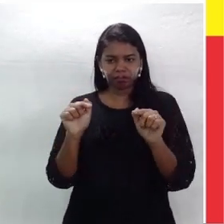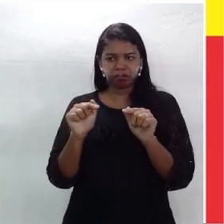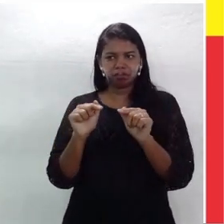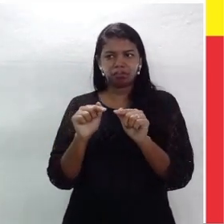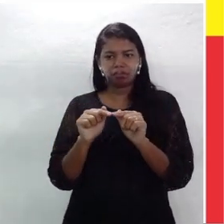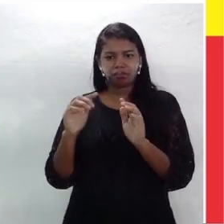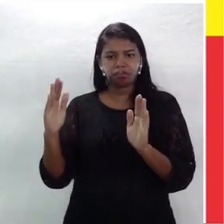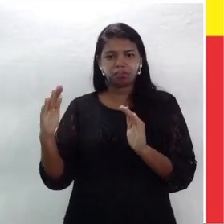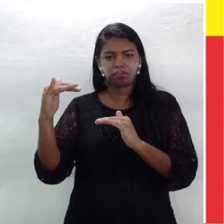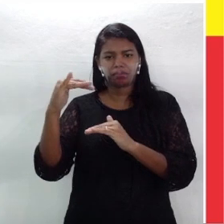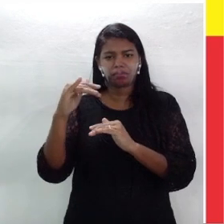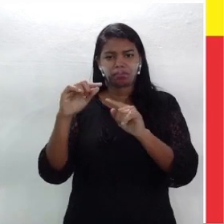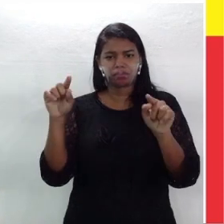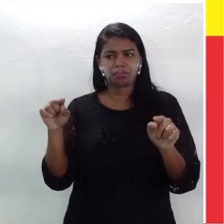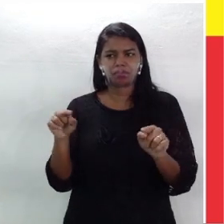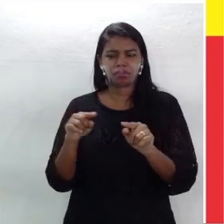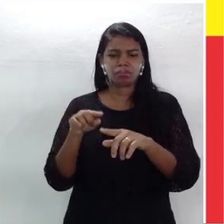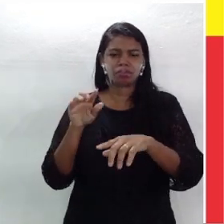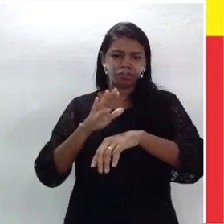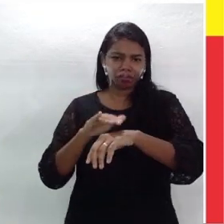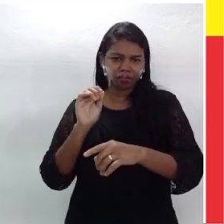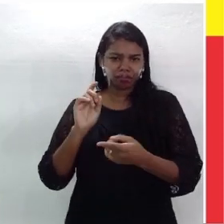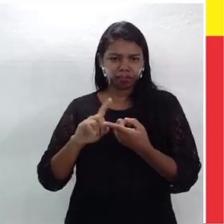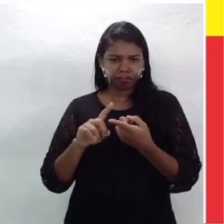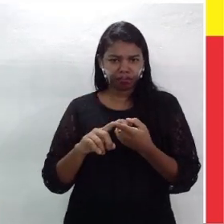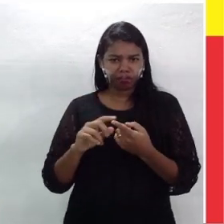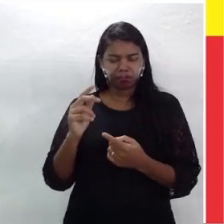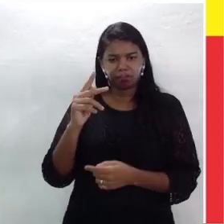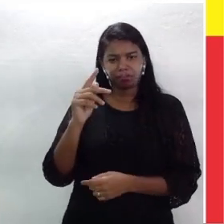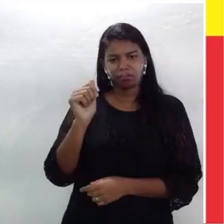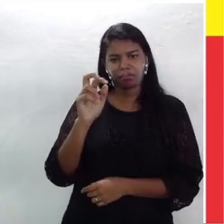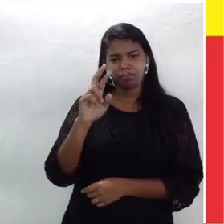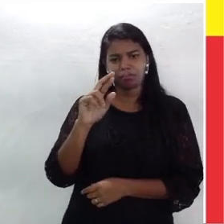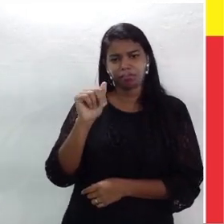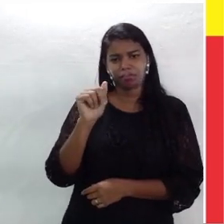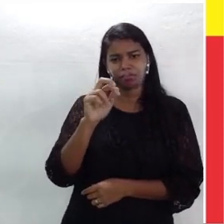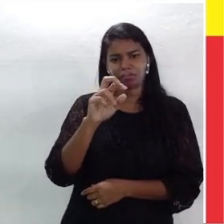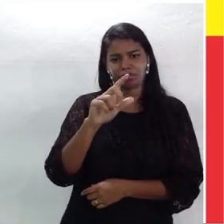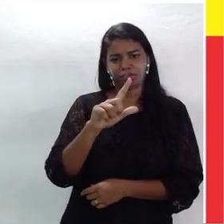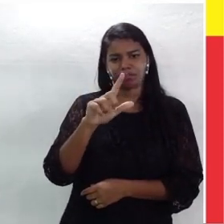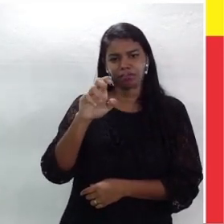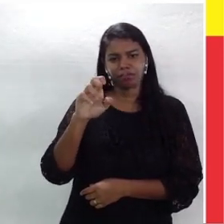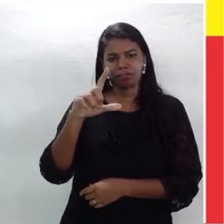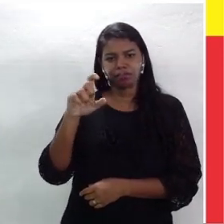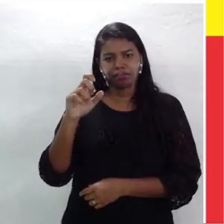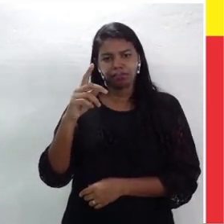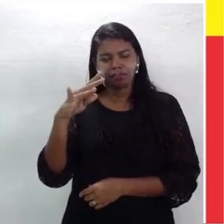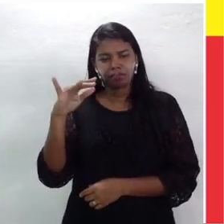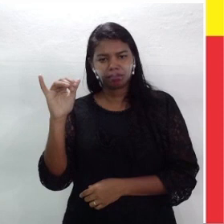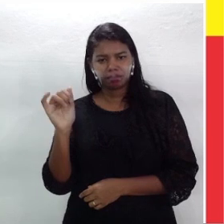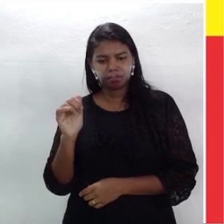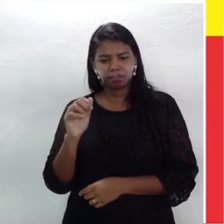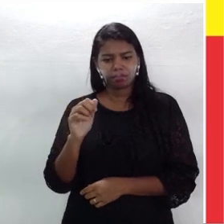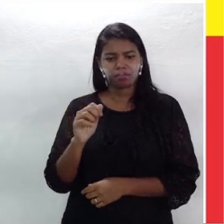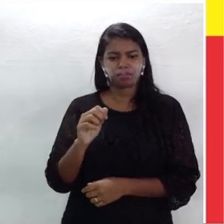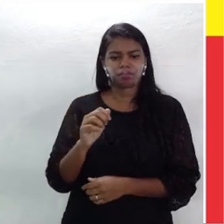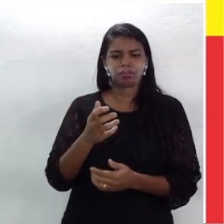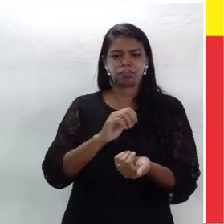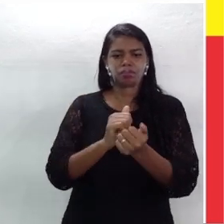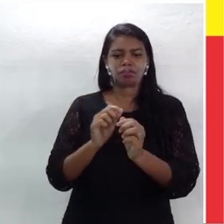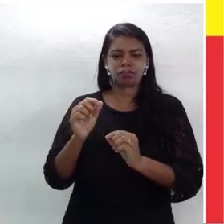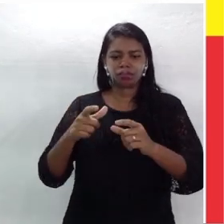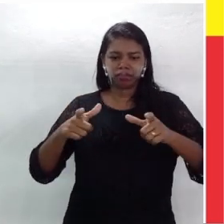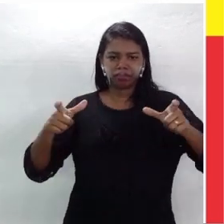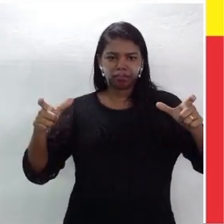bloco retangular, que é chamado também de paralelepípedo. A resolução e elaboração de problemas envolvendo